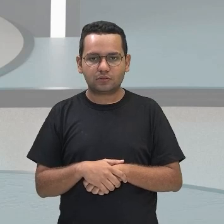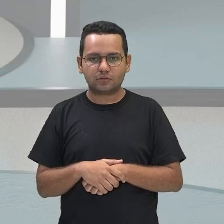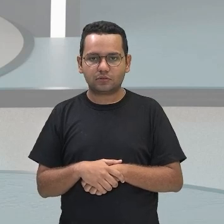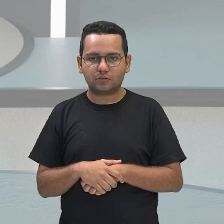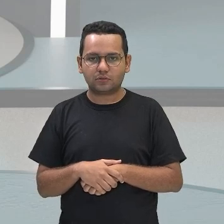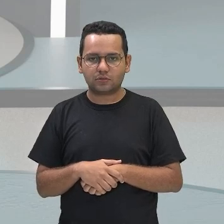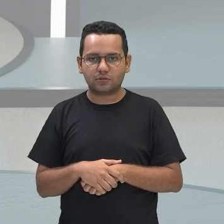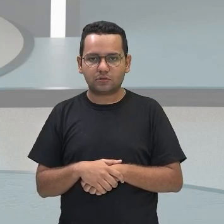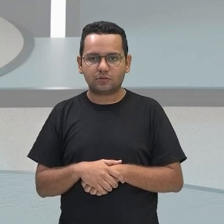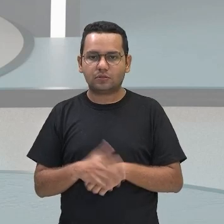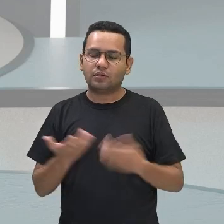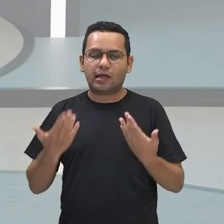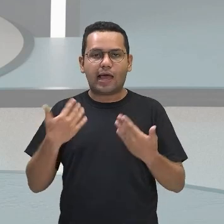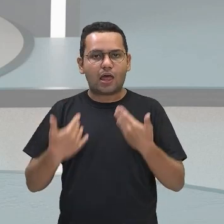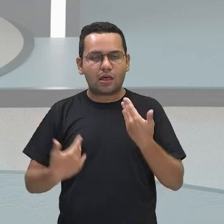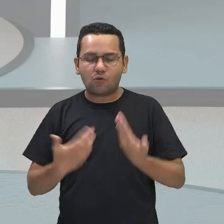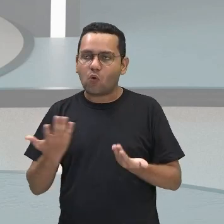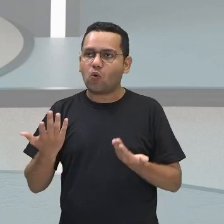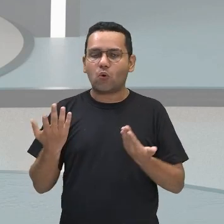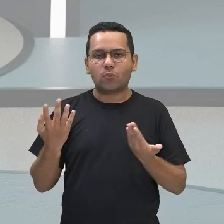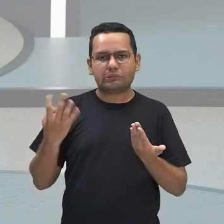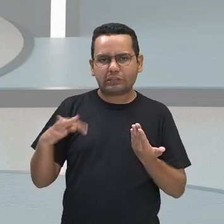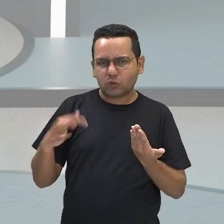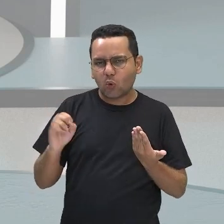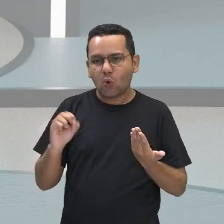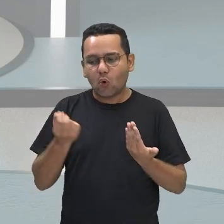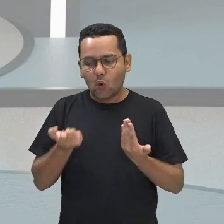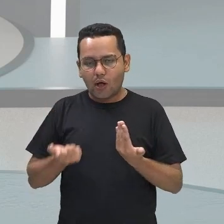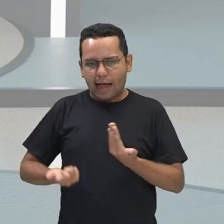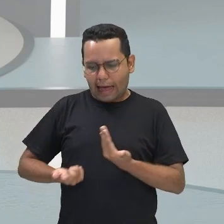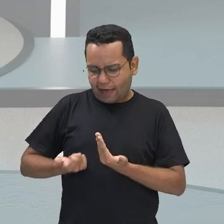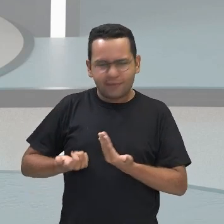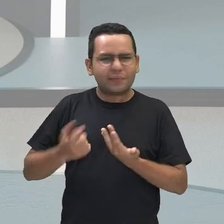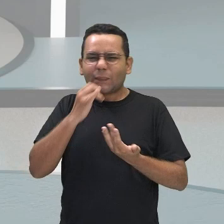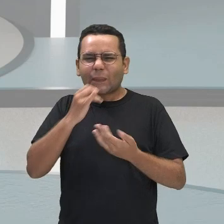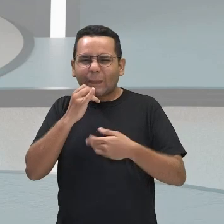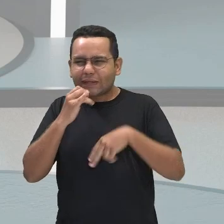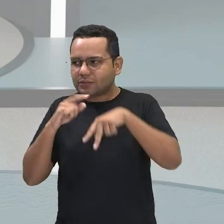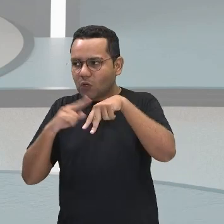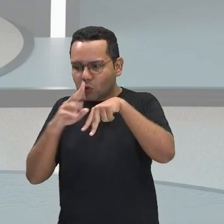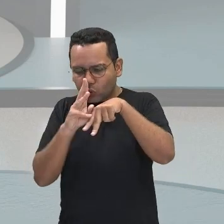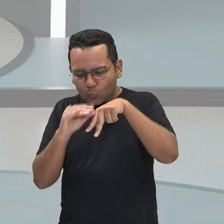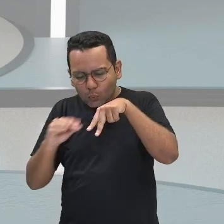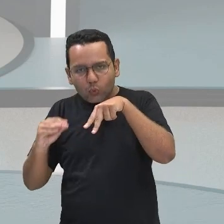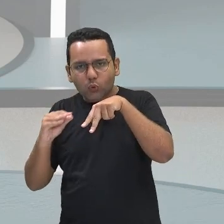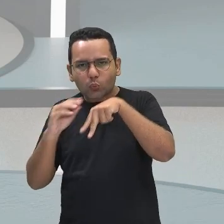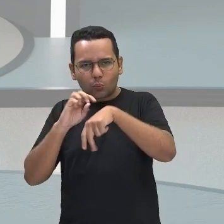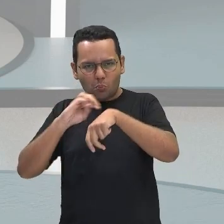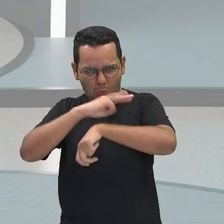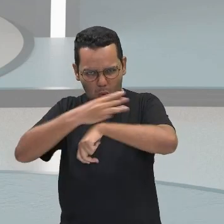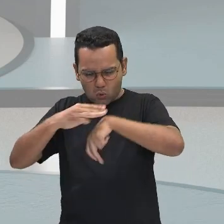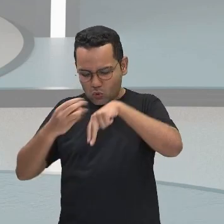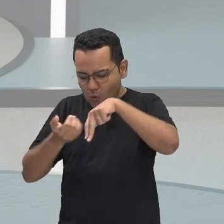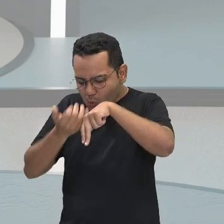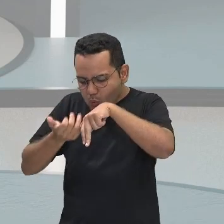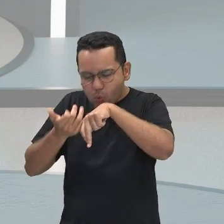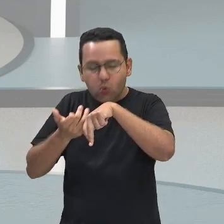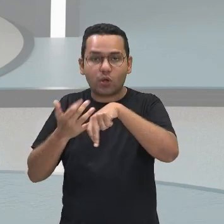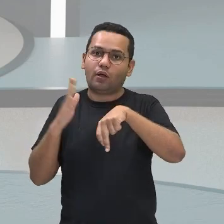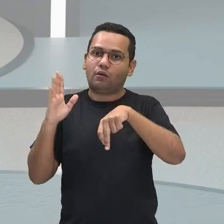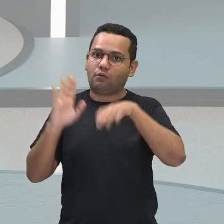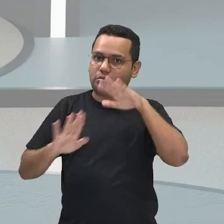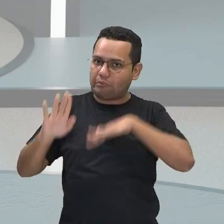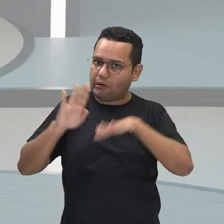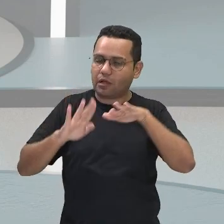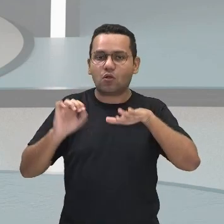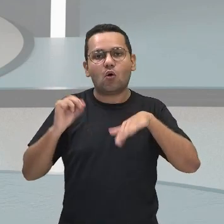Ou aquela ardência, né, do ácido lático que dá na musculatura, opa, peraí, cuidado. Ou a cãibra também